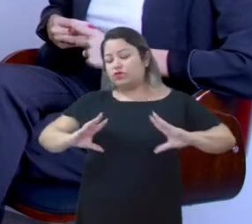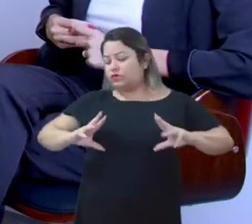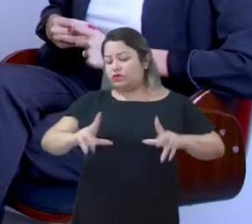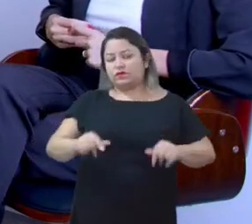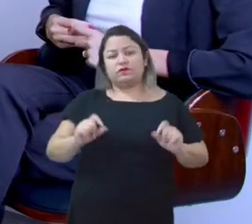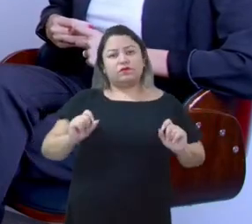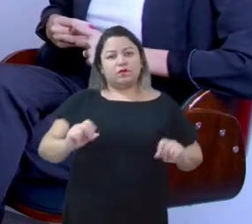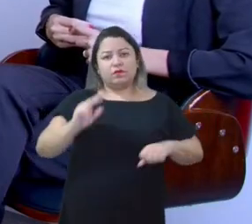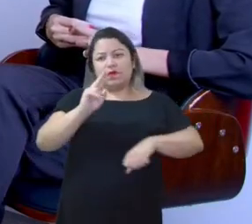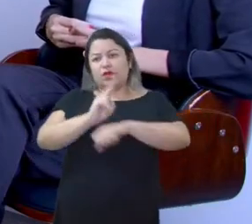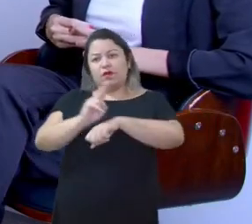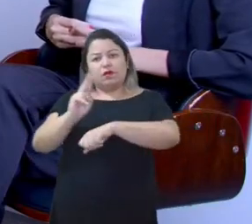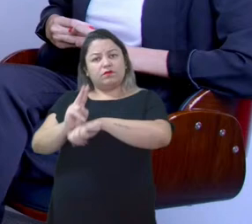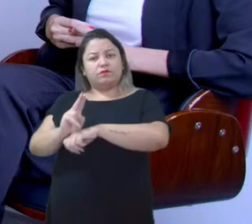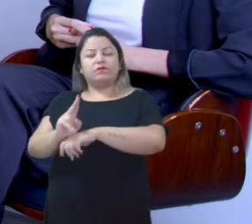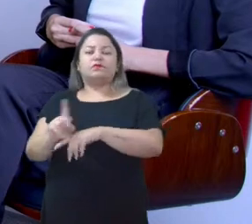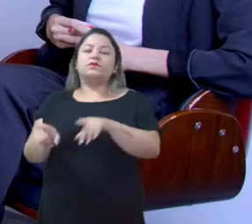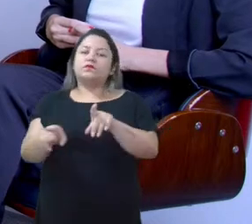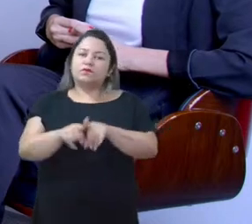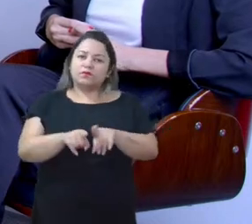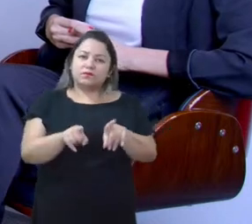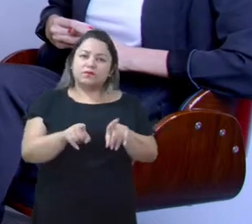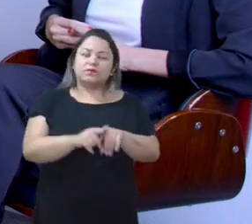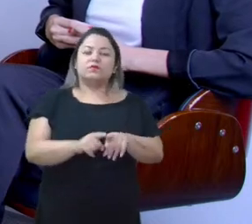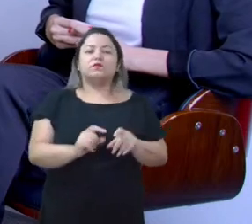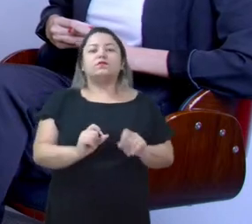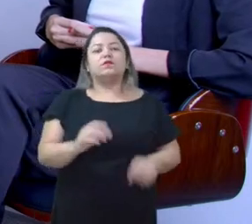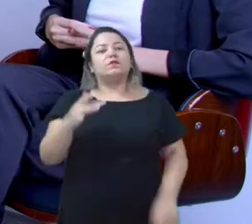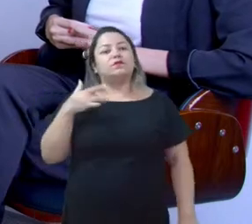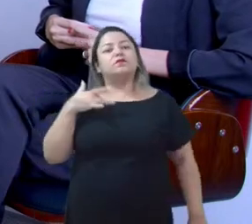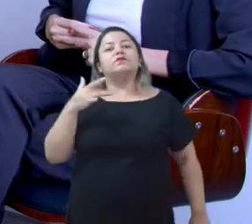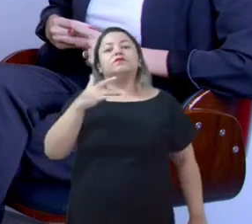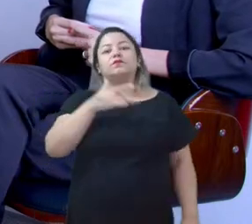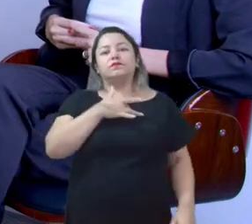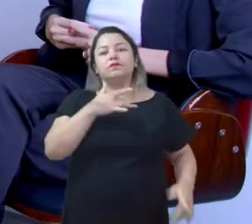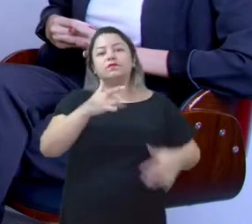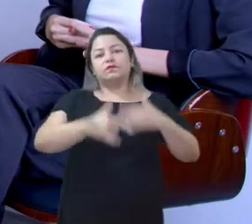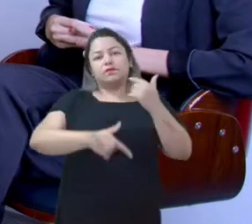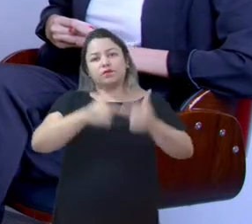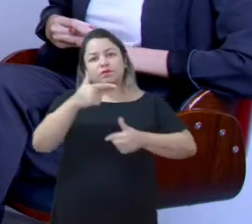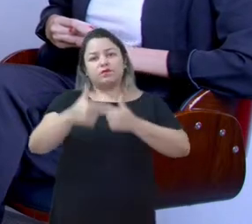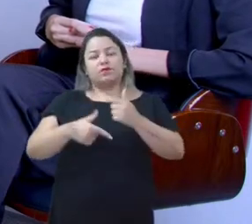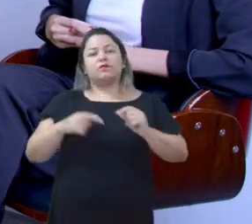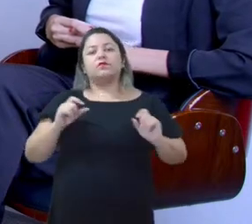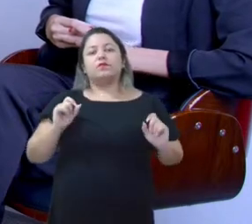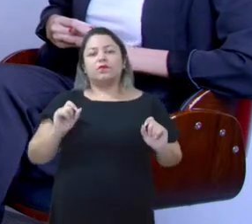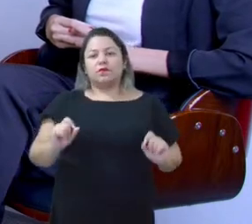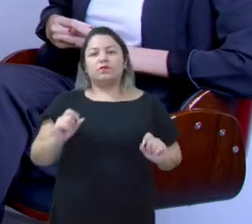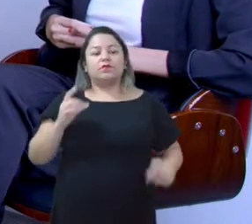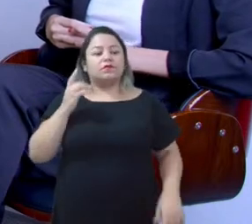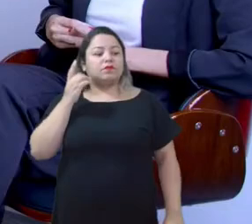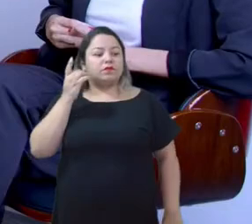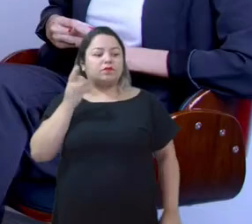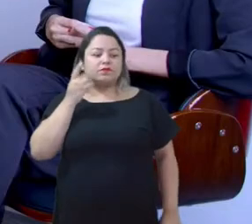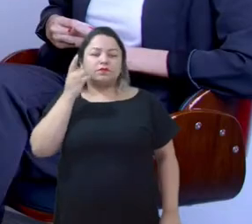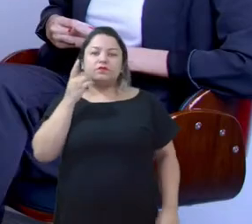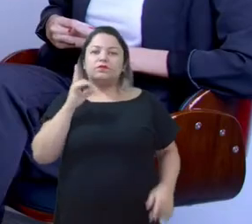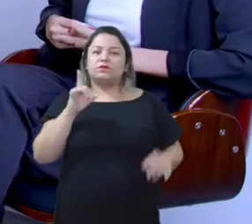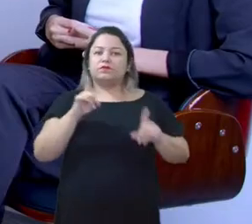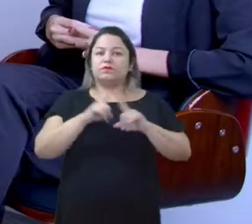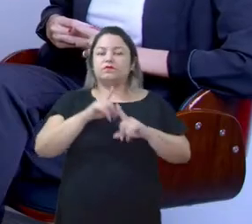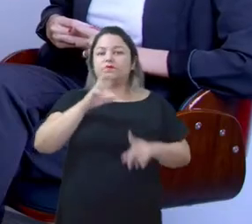todos preservarem a produtividade, a saúde dos seus trabalhadores. E cabe ao parlamento brasileiro ter uma